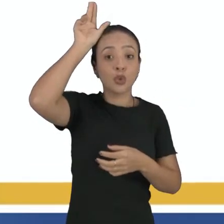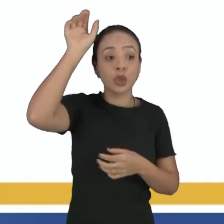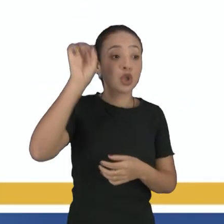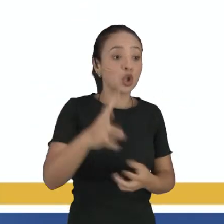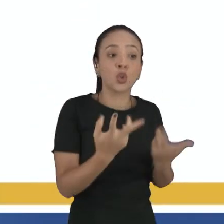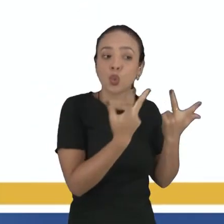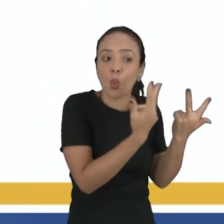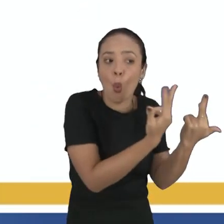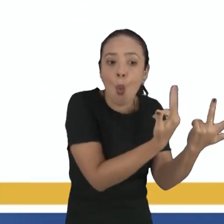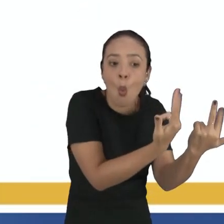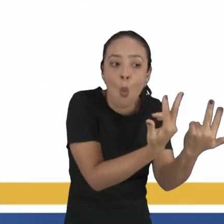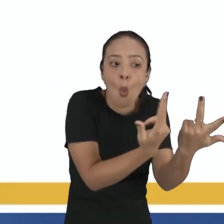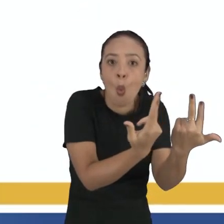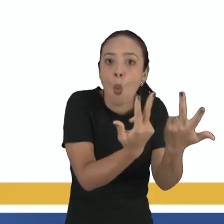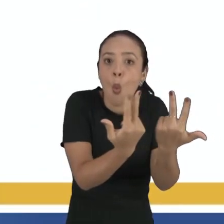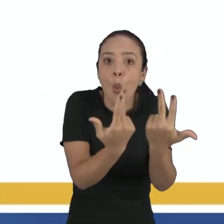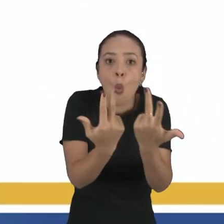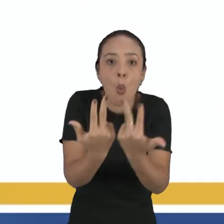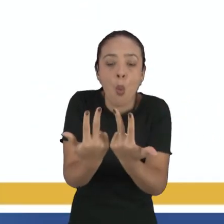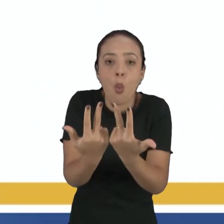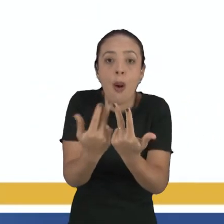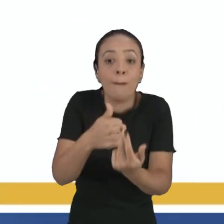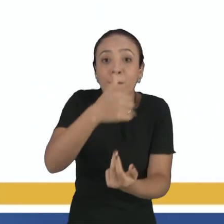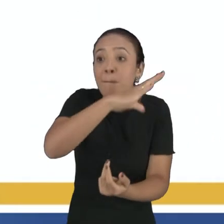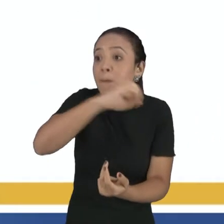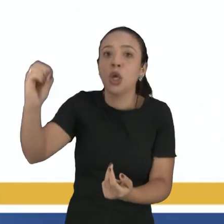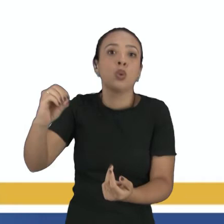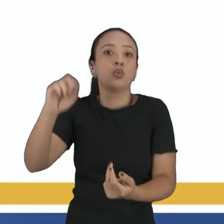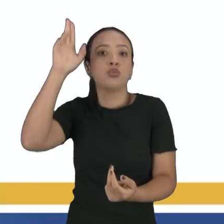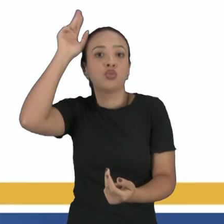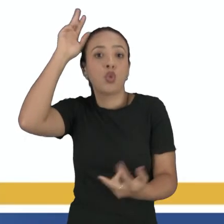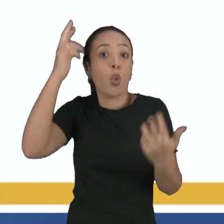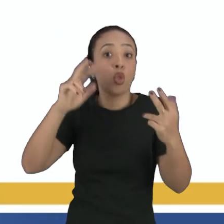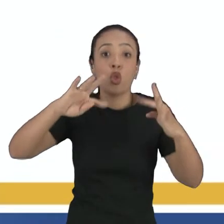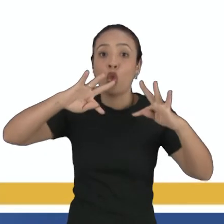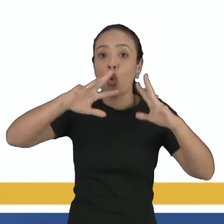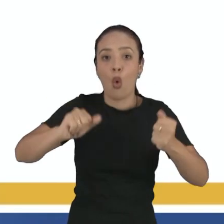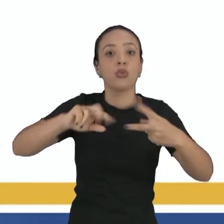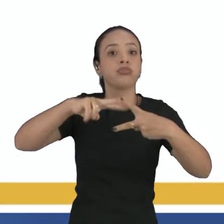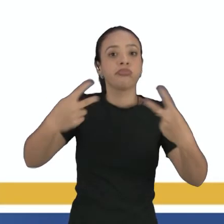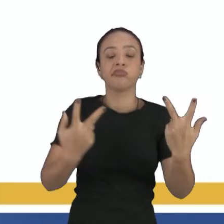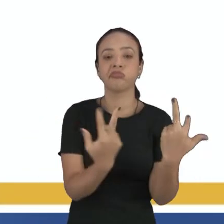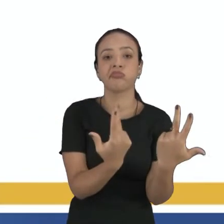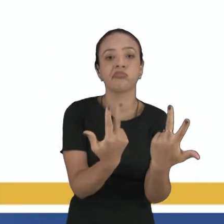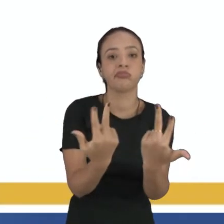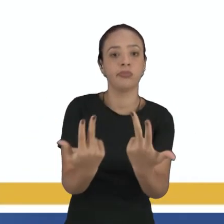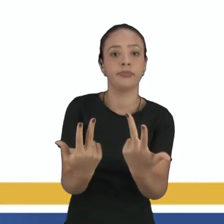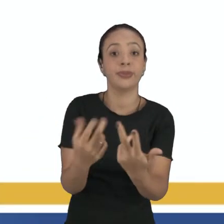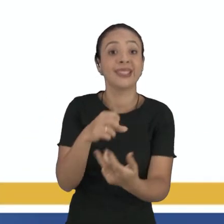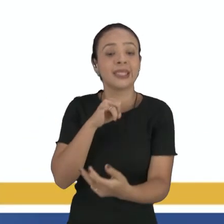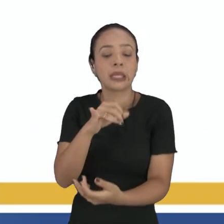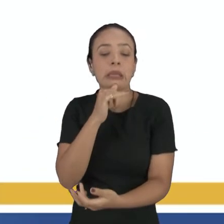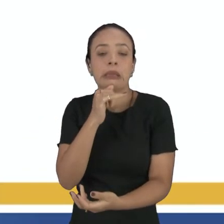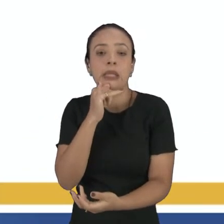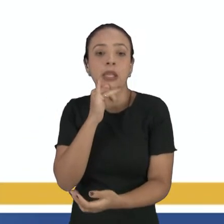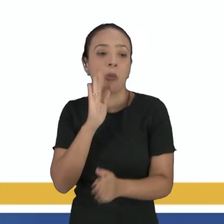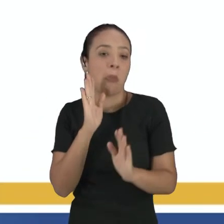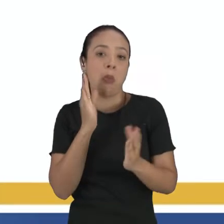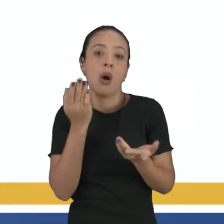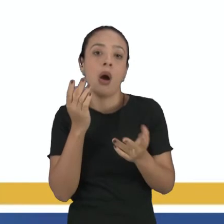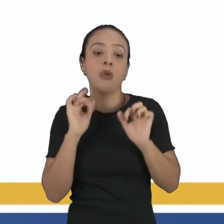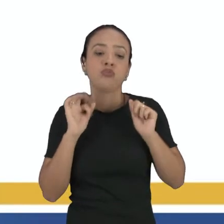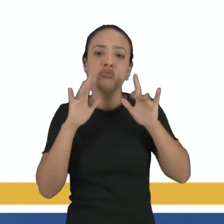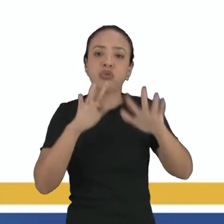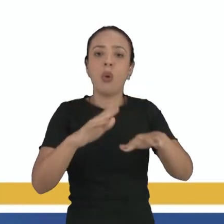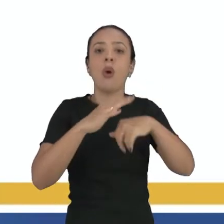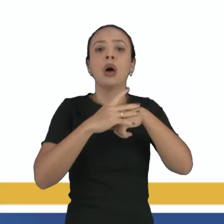de clones, né? Nós temos ali 1000 coelhos que formam uma população e todos eles são clones, são geneticamente idênticos. Se vier ali, por exemplo, uma